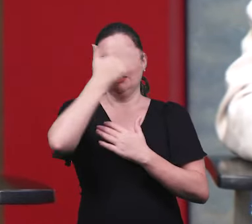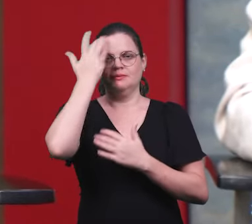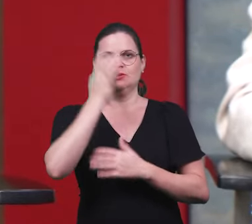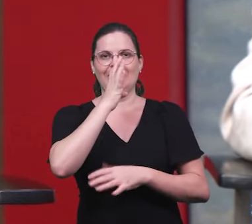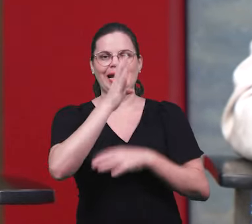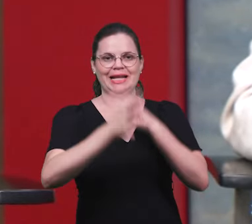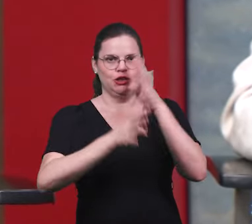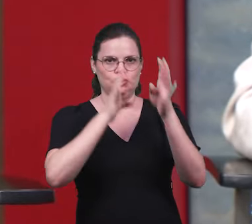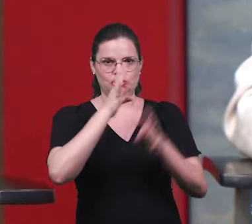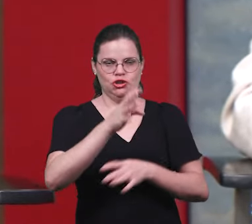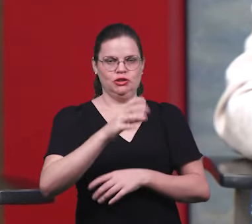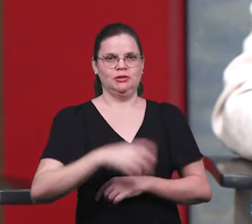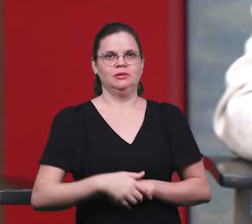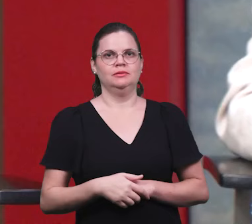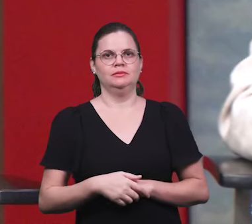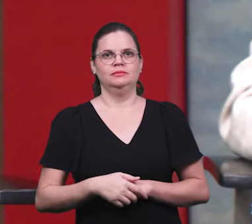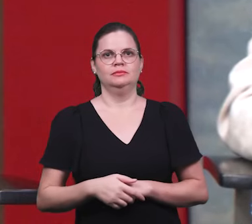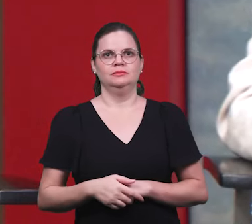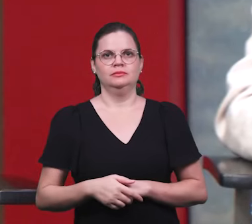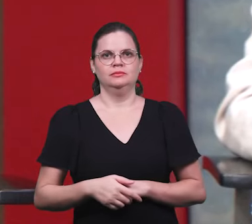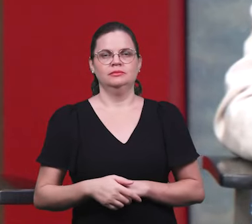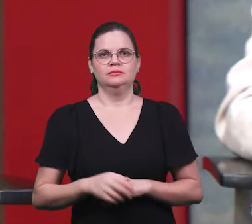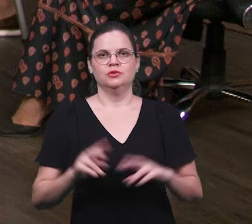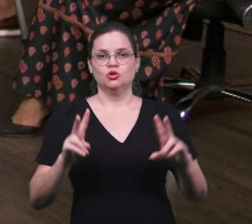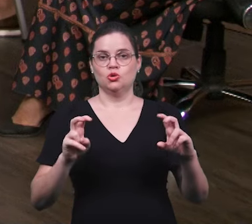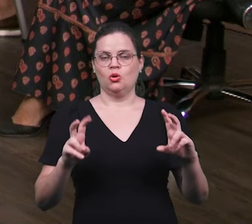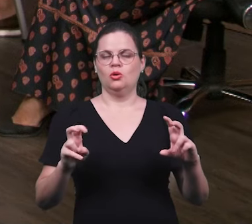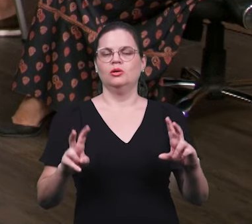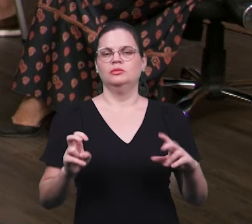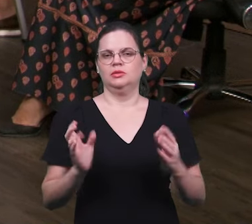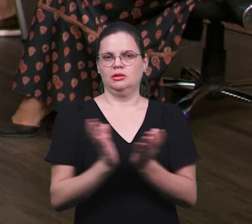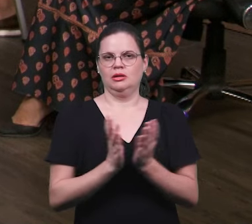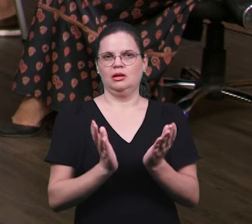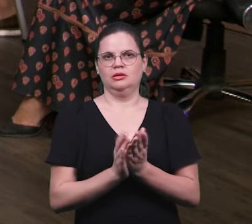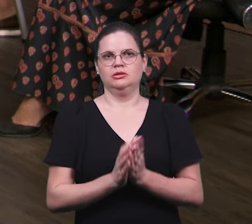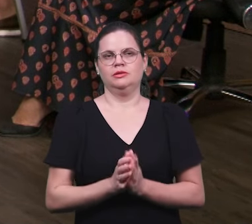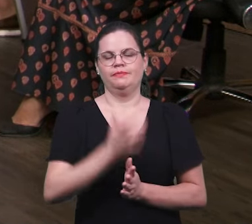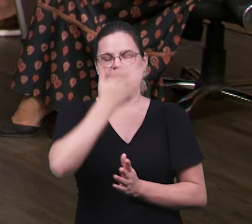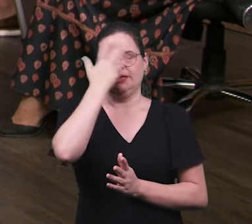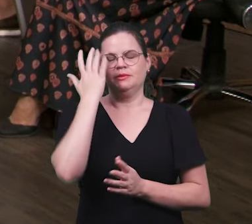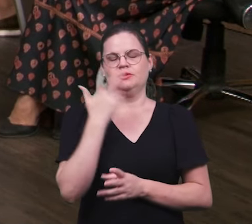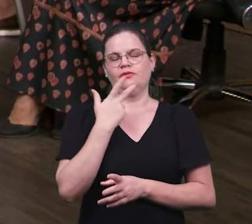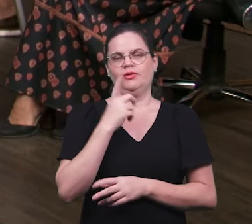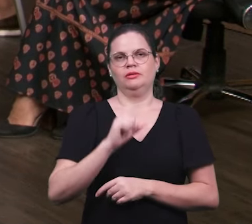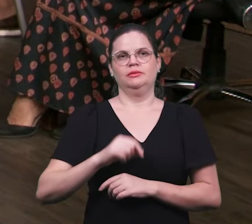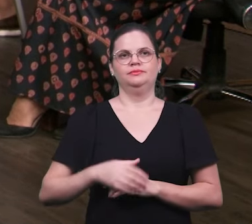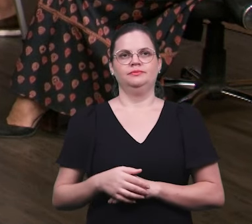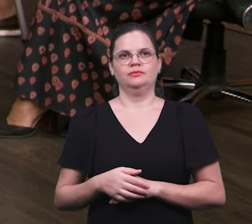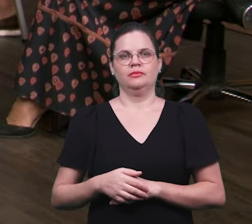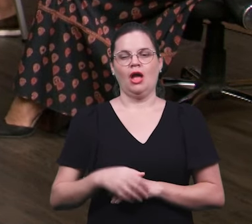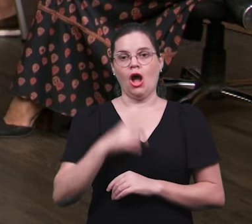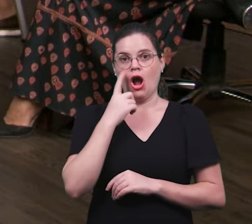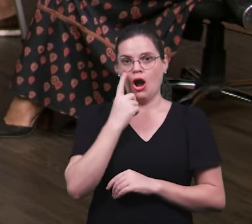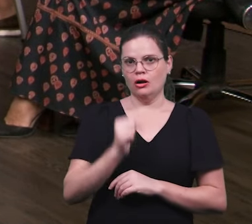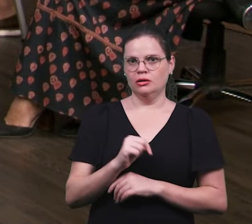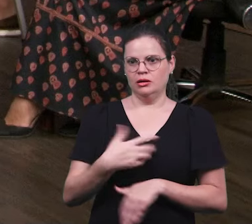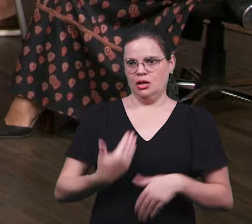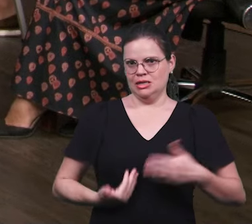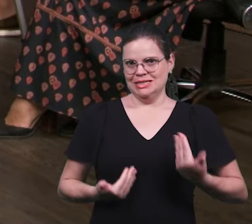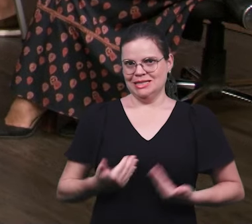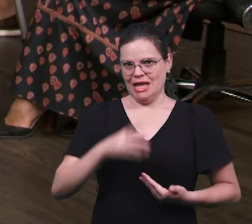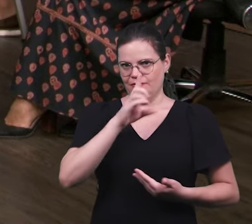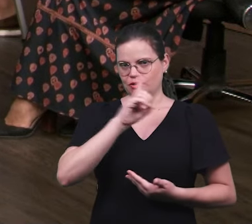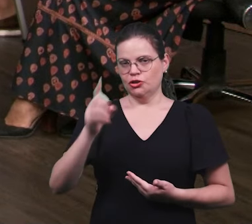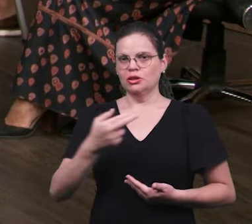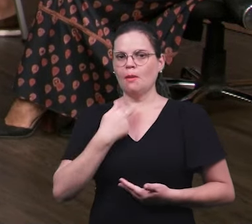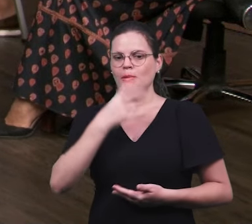critica alguma coisa de evangelho, as pessoas dizerem bem assim: olha, servo de Deus não pode